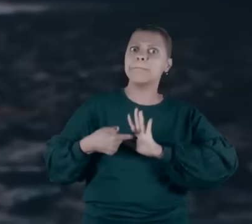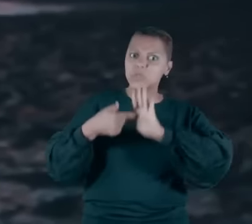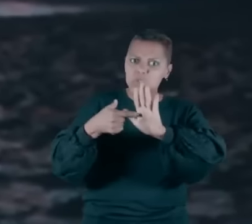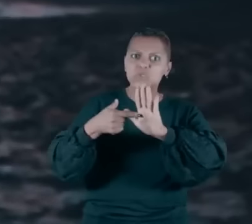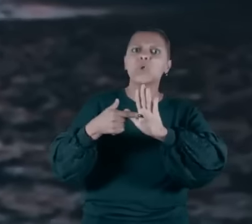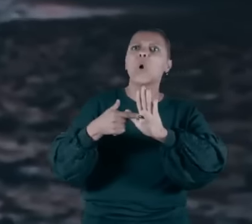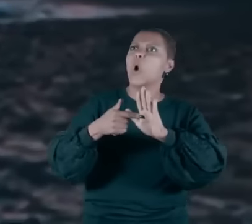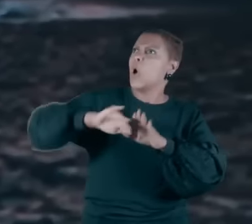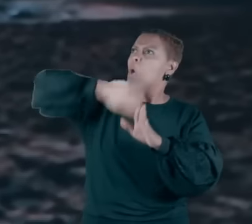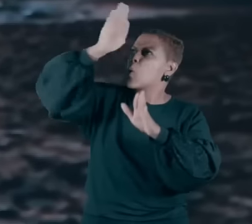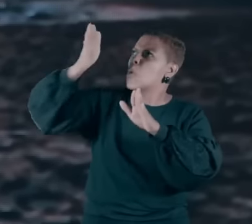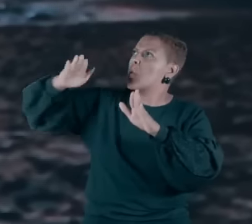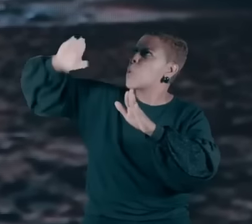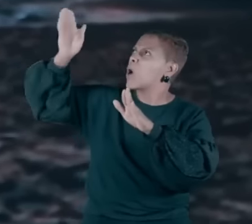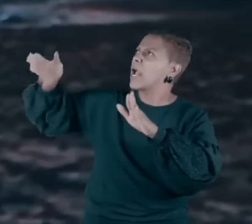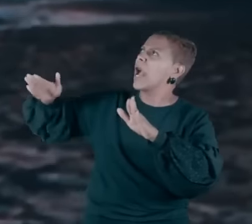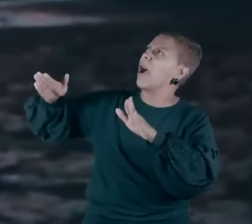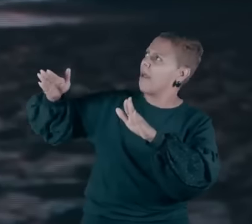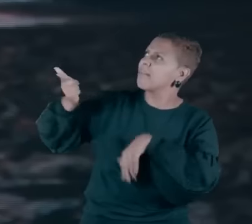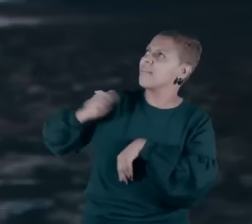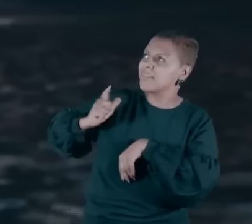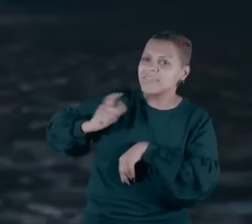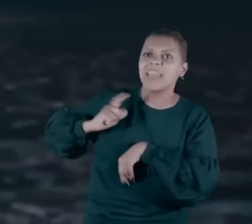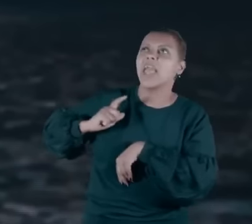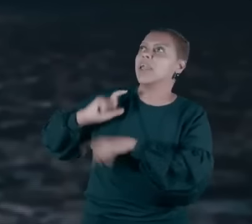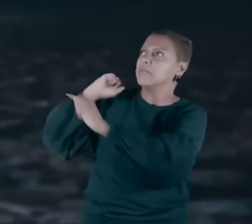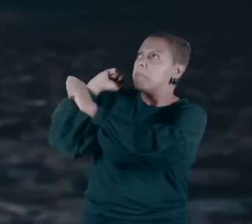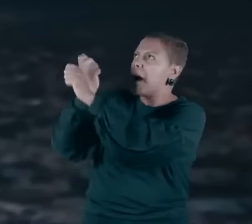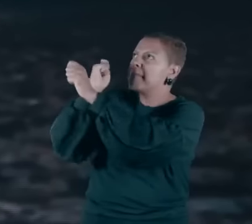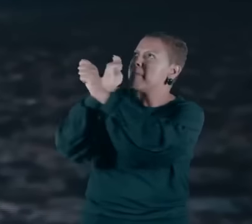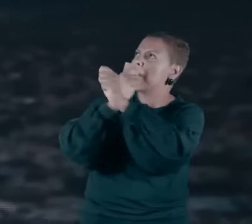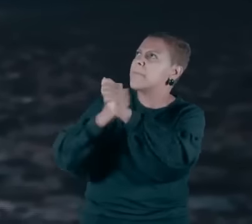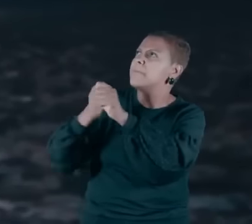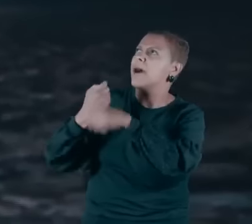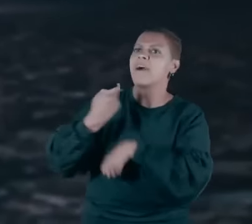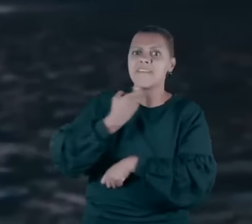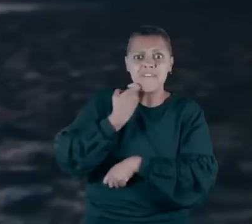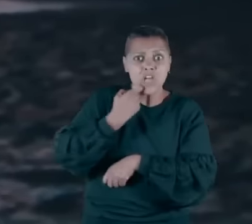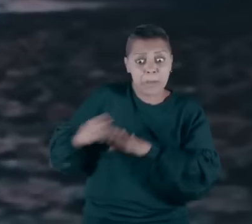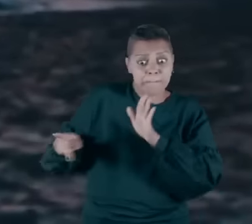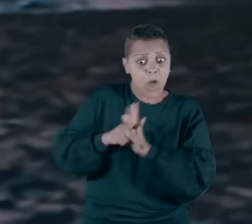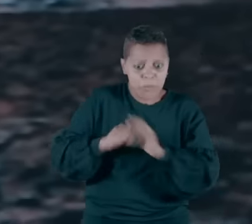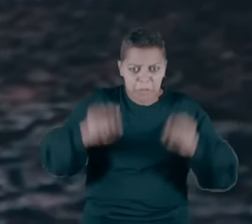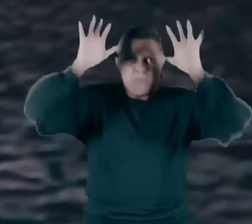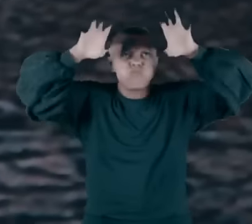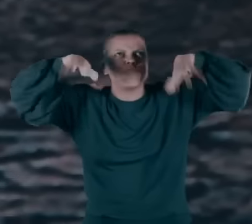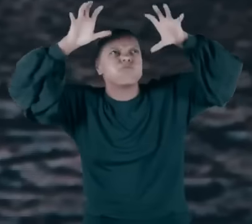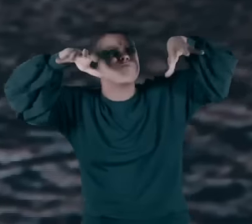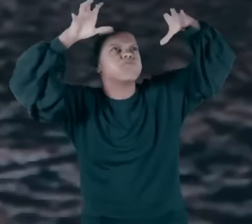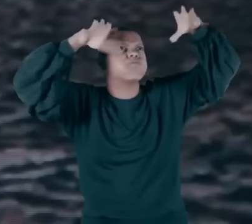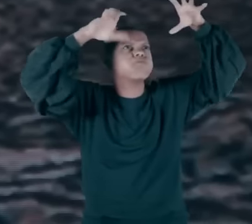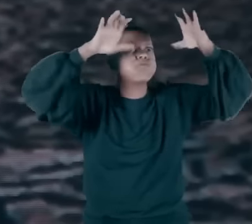altíssimo de peixes cravados nas rochas fósseis do dilúvio dilúvio foi